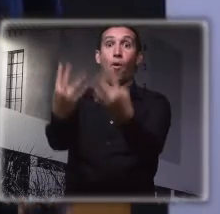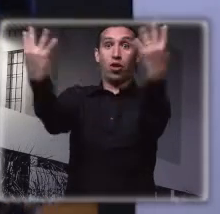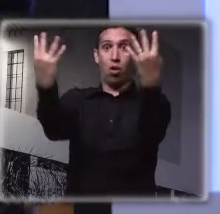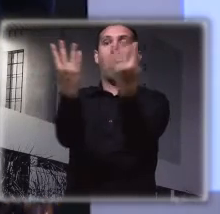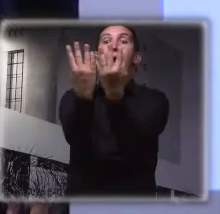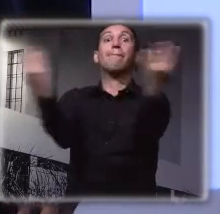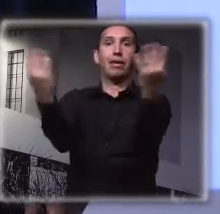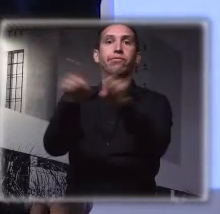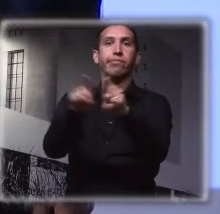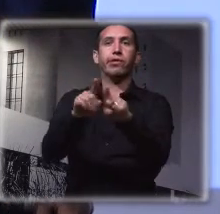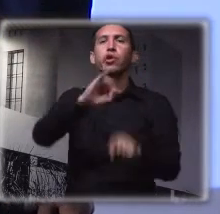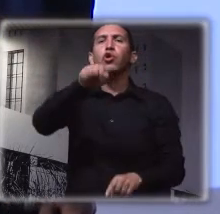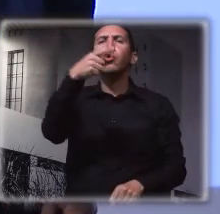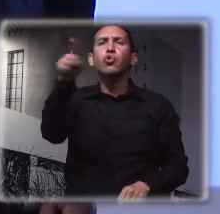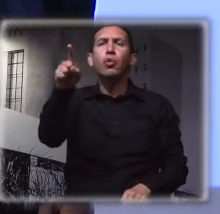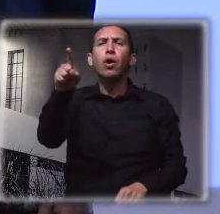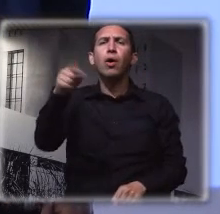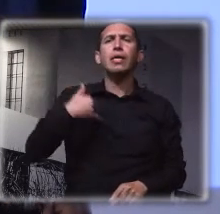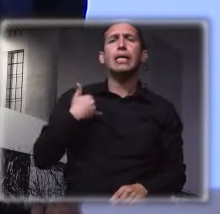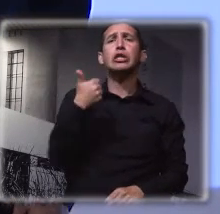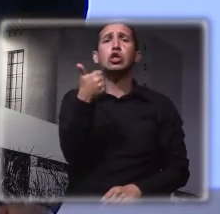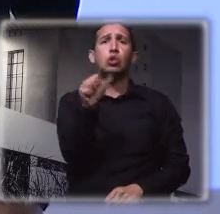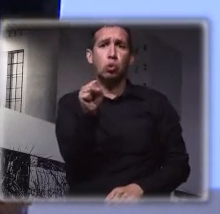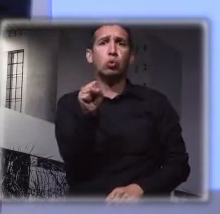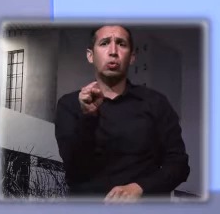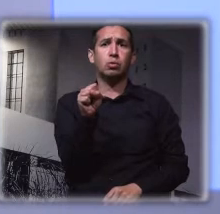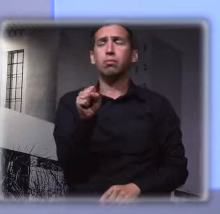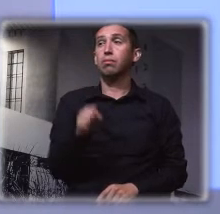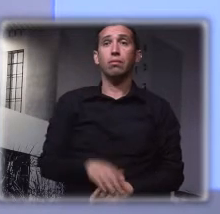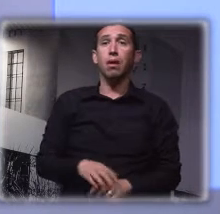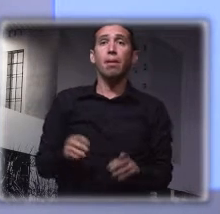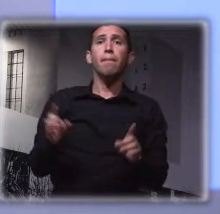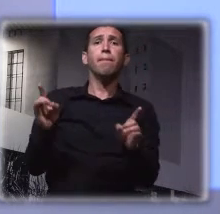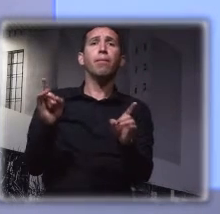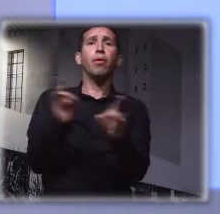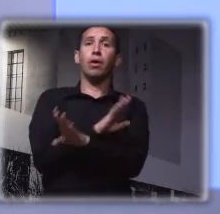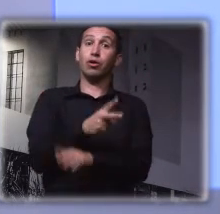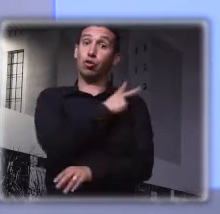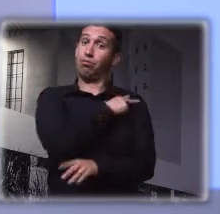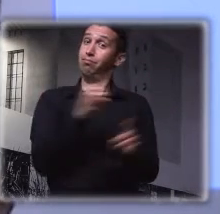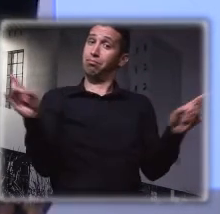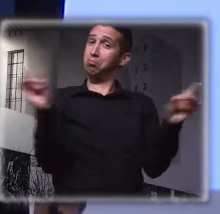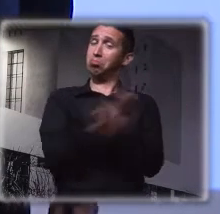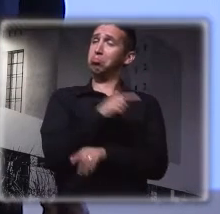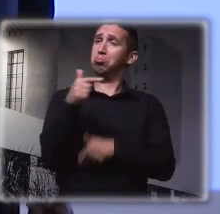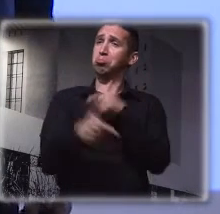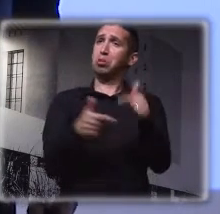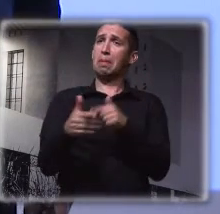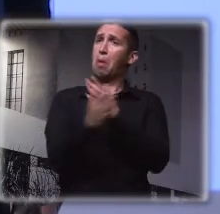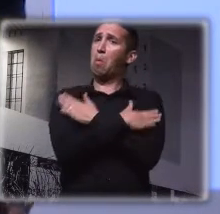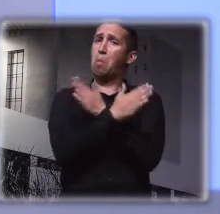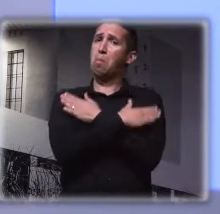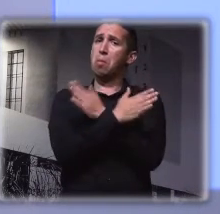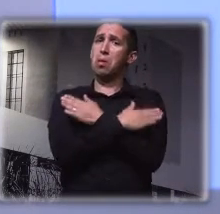João, que é um menino que acabou de fazer 18 anos, acabou de acabar o segundo grau, não tem emprego, enfim,